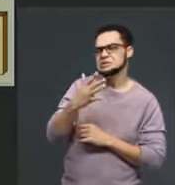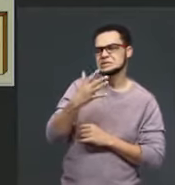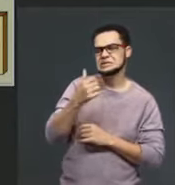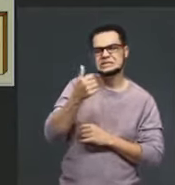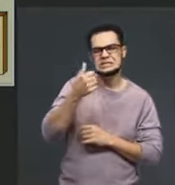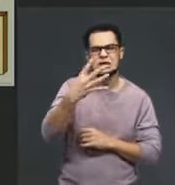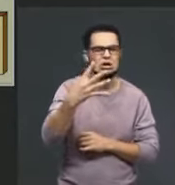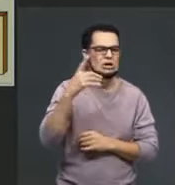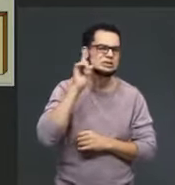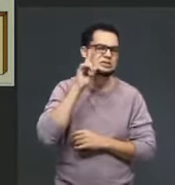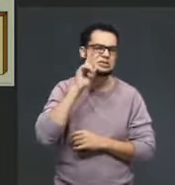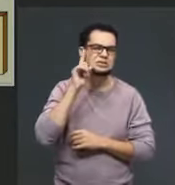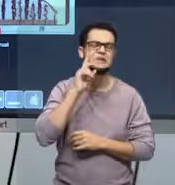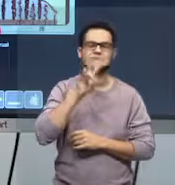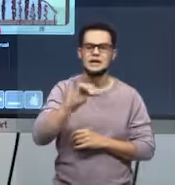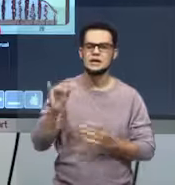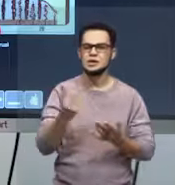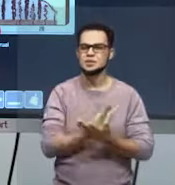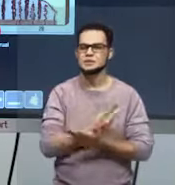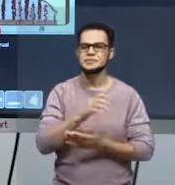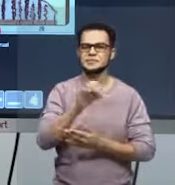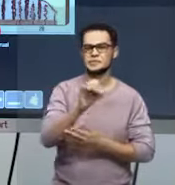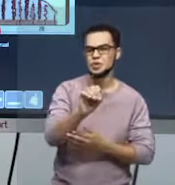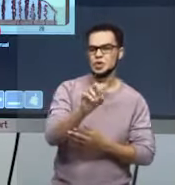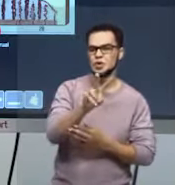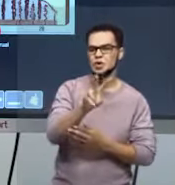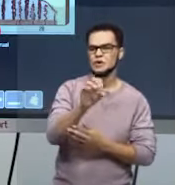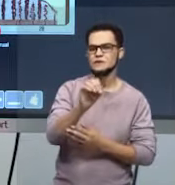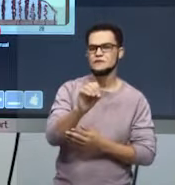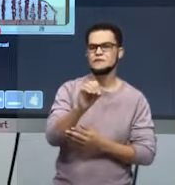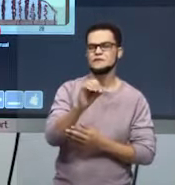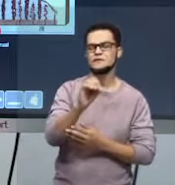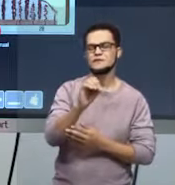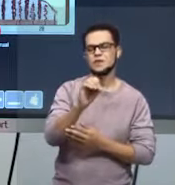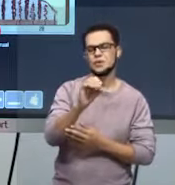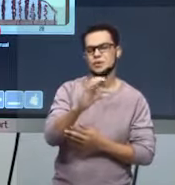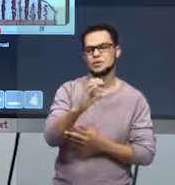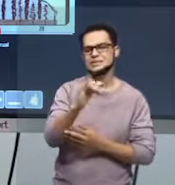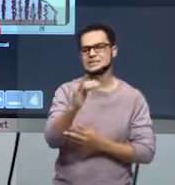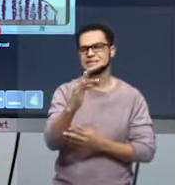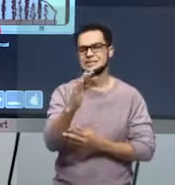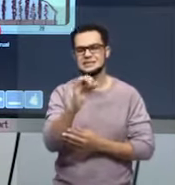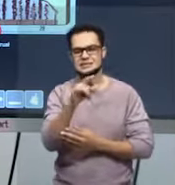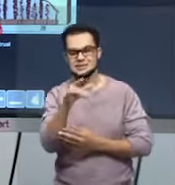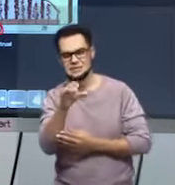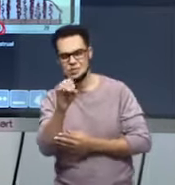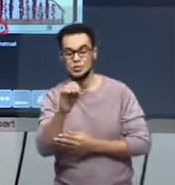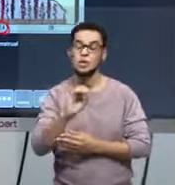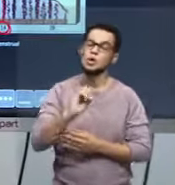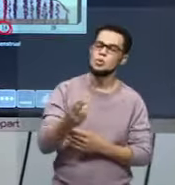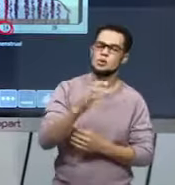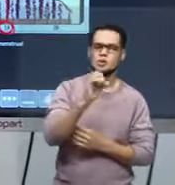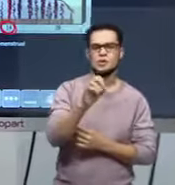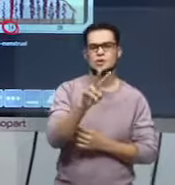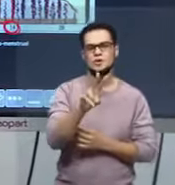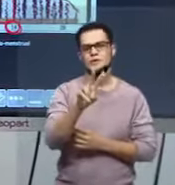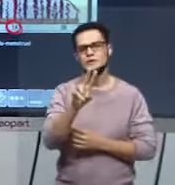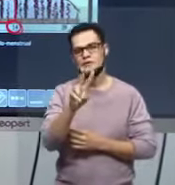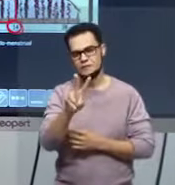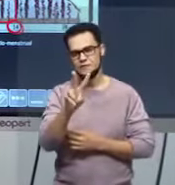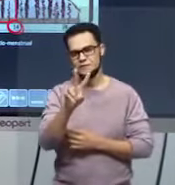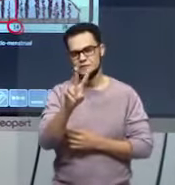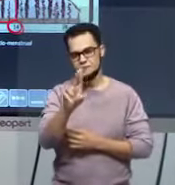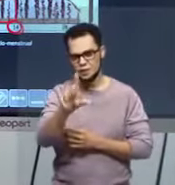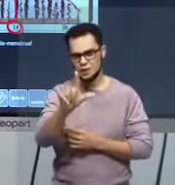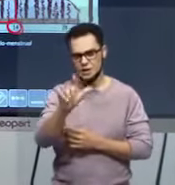a ovocitação, ou como vocês falam, a ovulação. Aí a mulher está pronta para